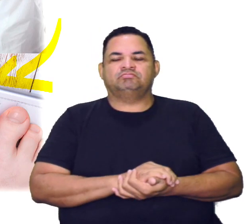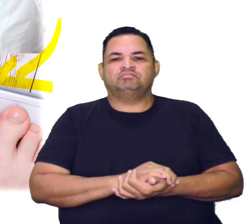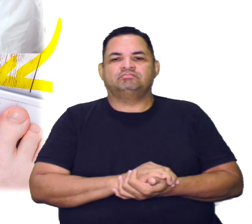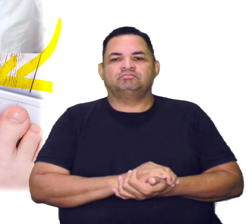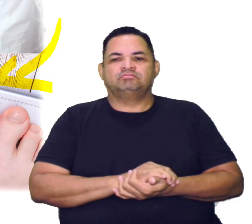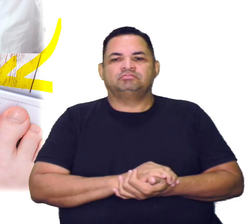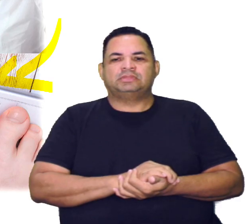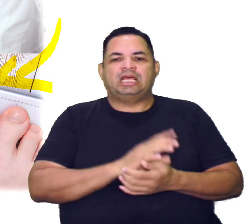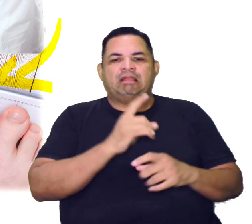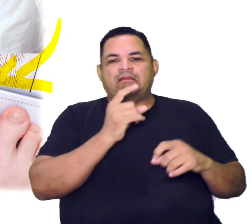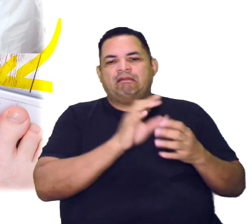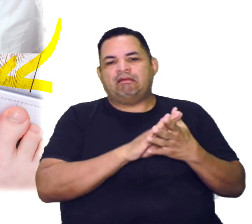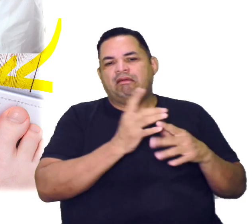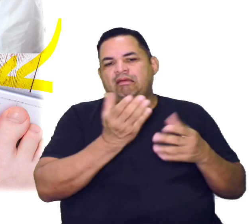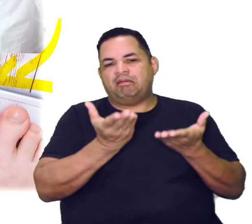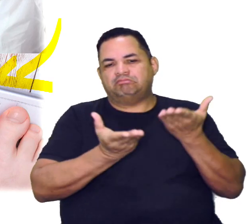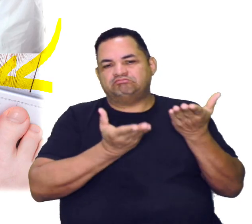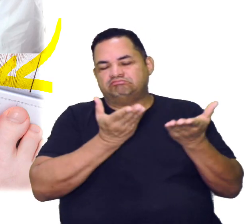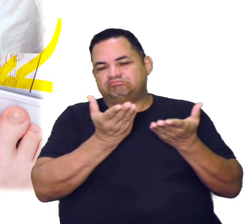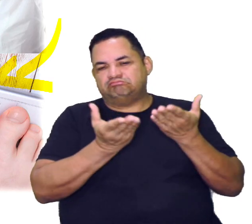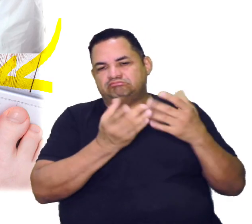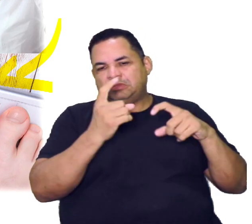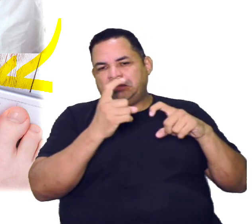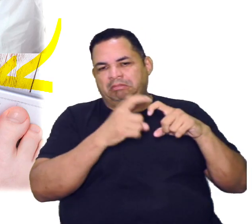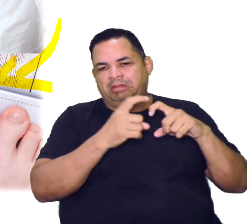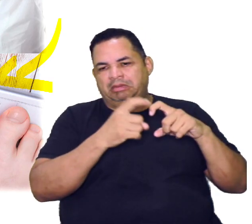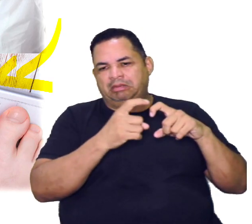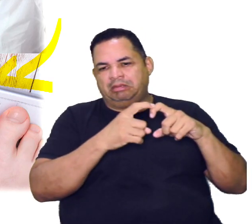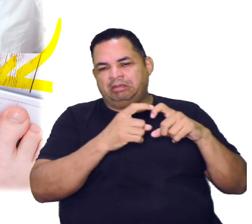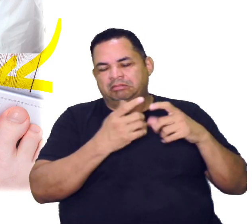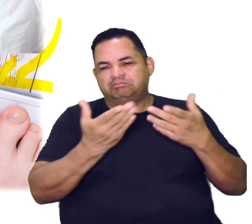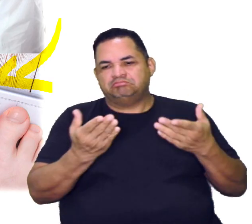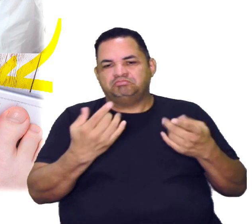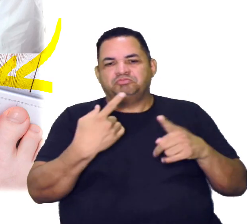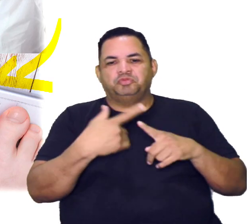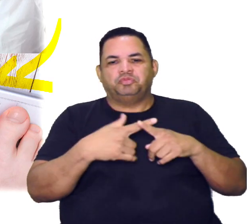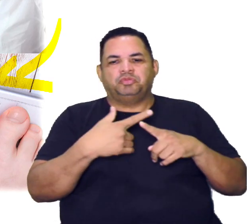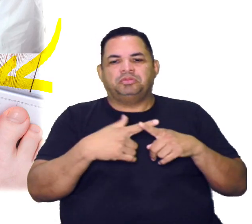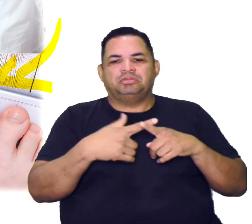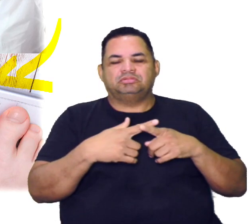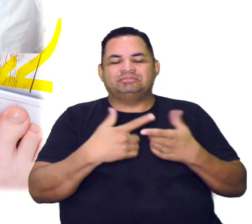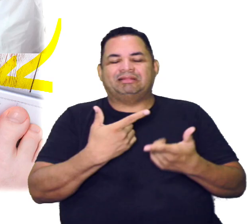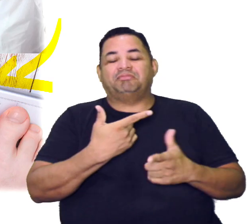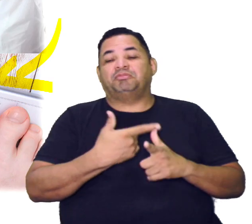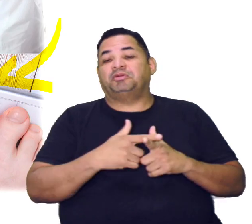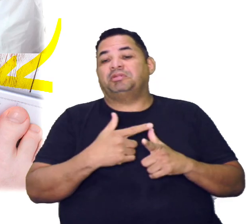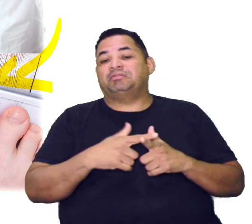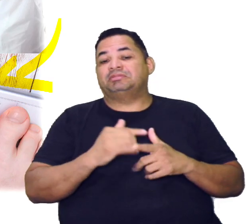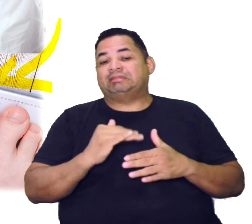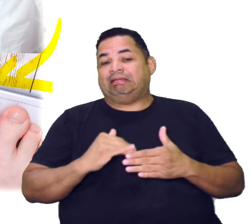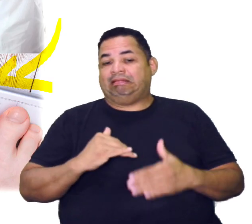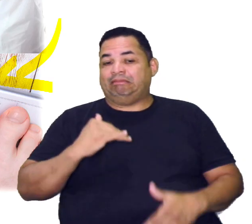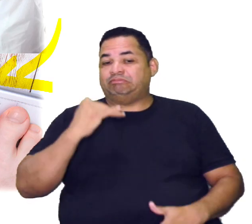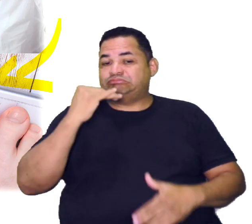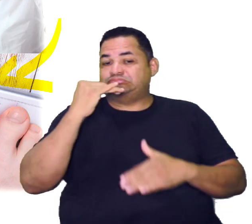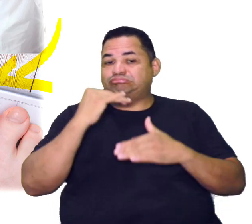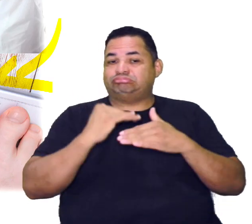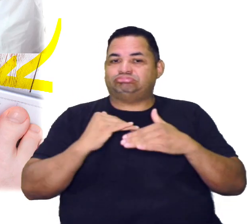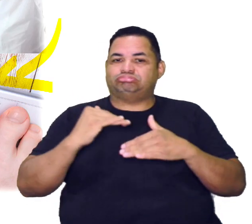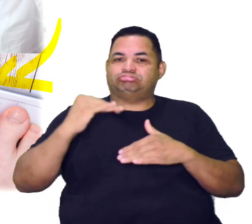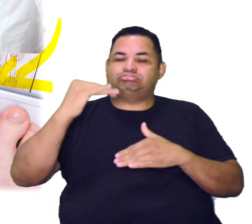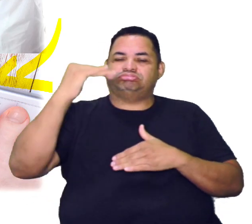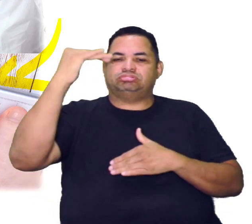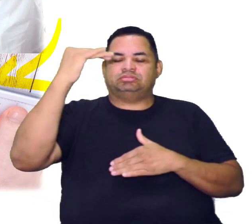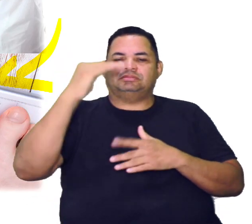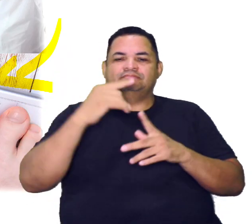por consultórios, por clínicas médicas, né? Porque o estado já está ficando grave. E a gente já percebe que existe